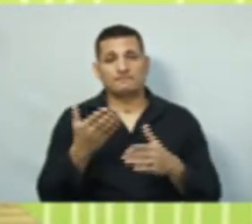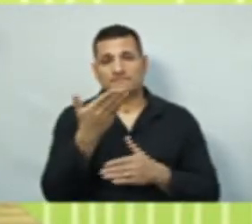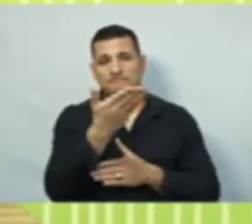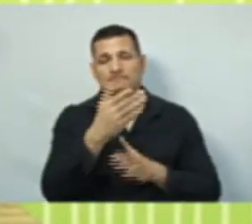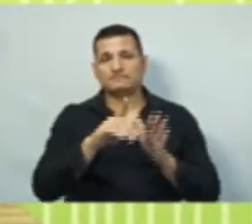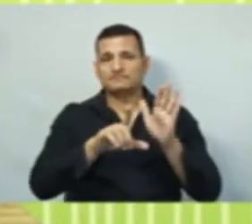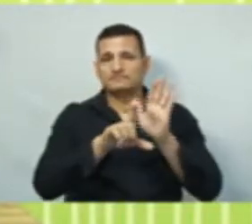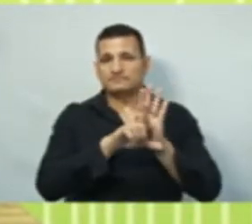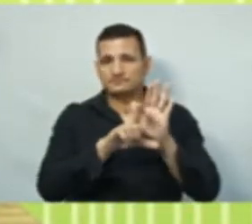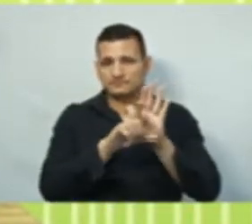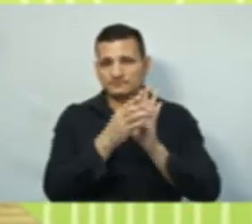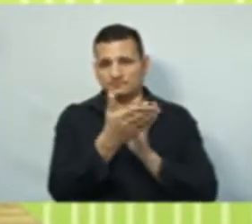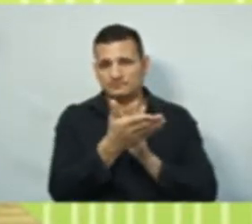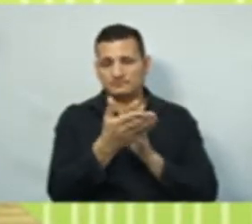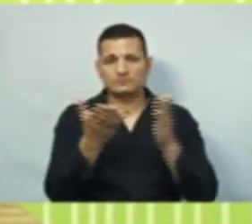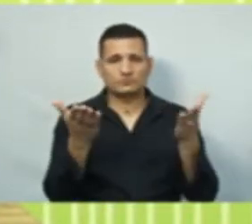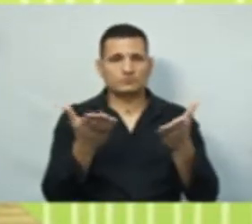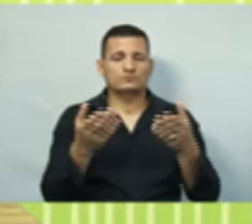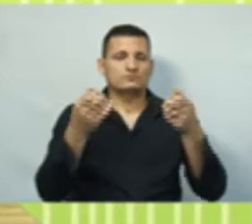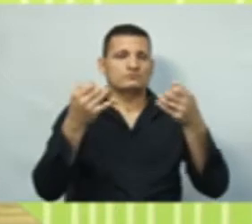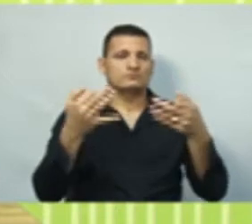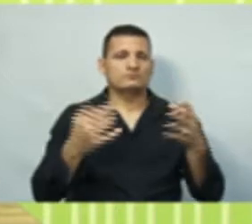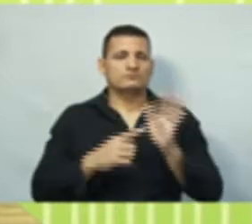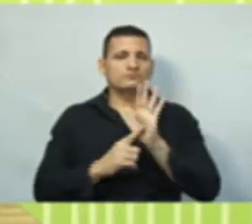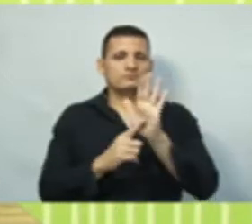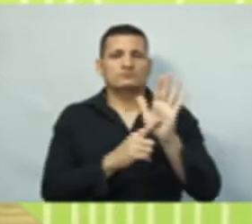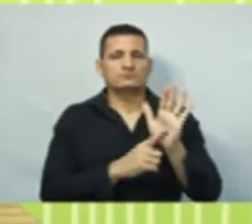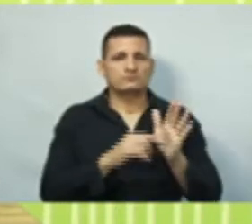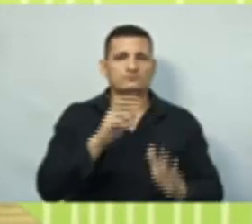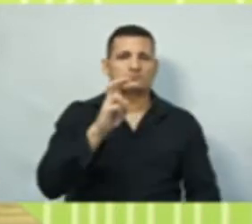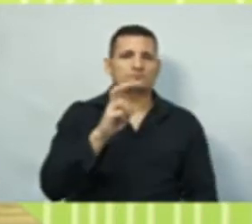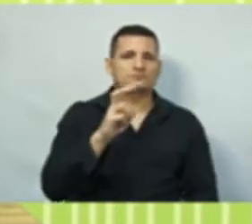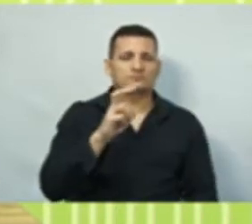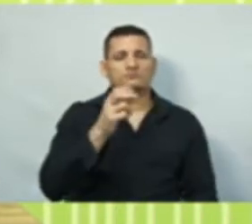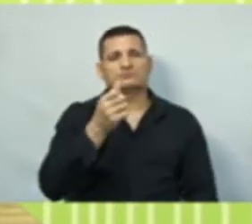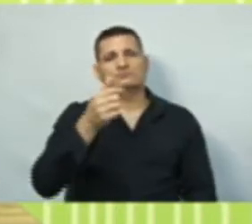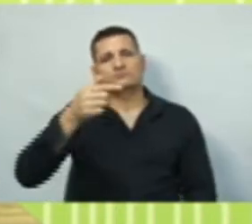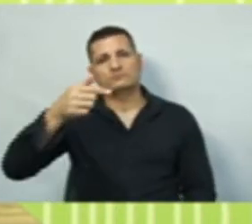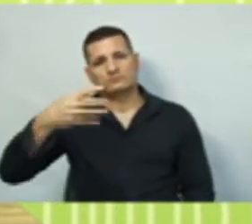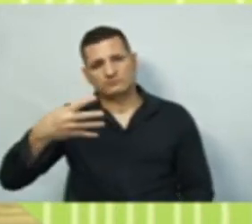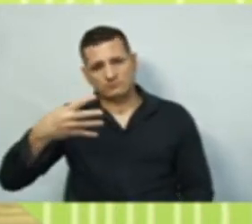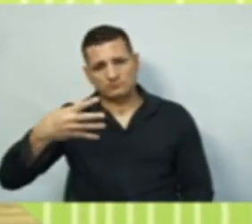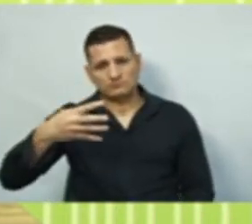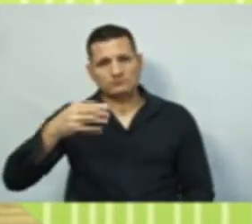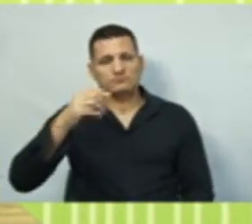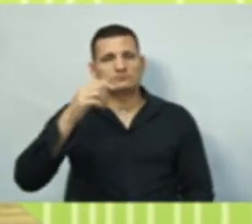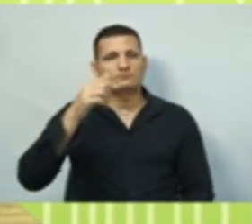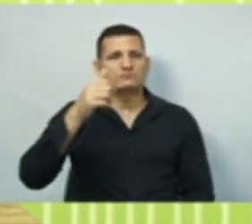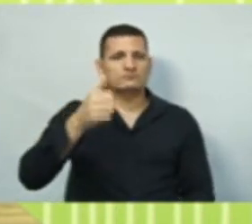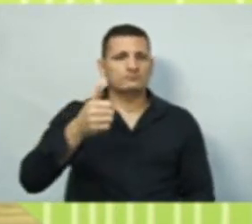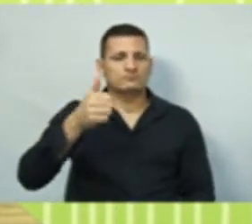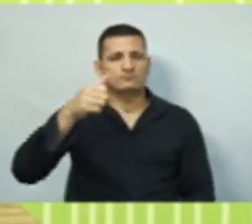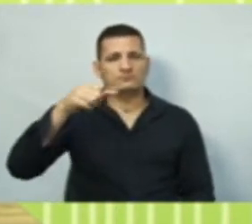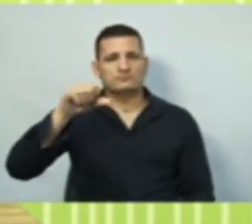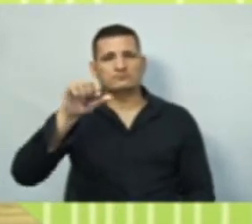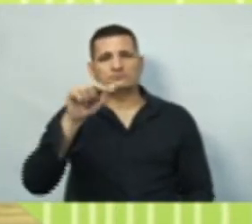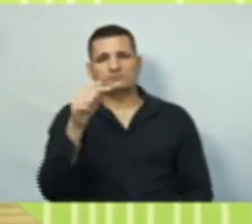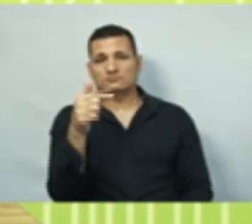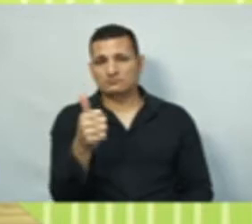lei que nós estamos estudando hoje, que é a 5.174 de 71,